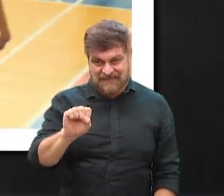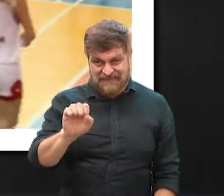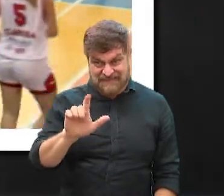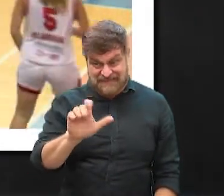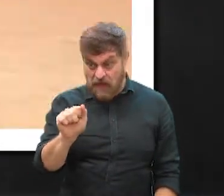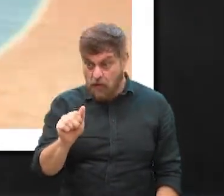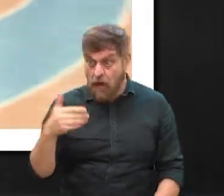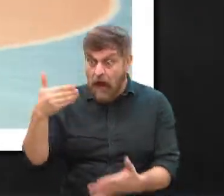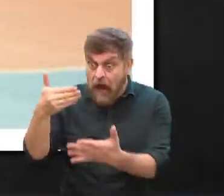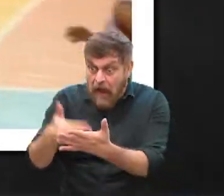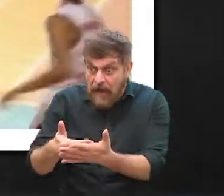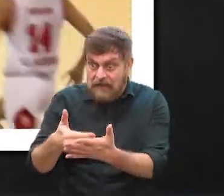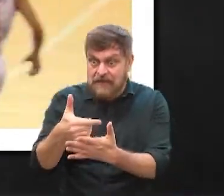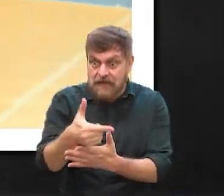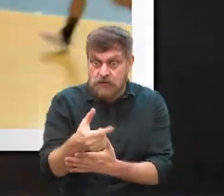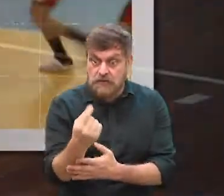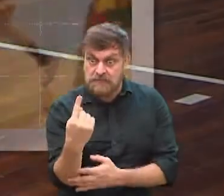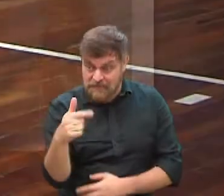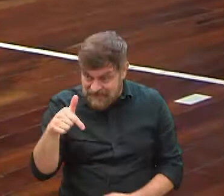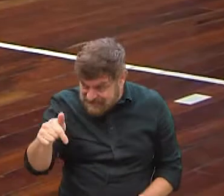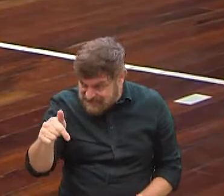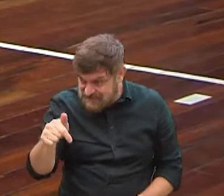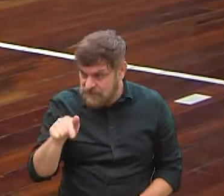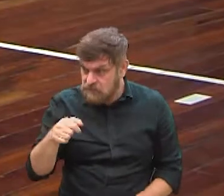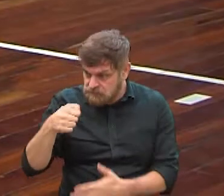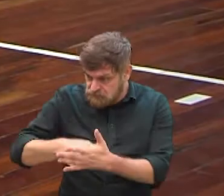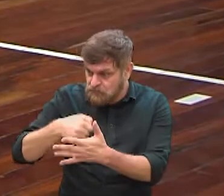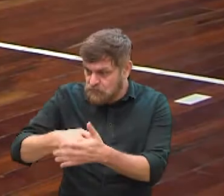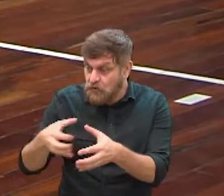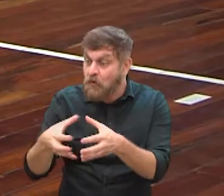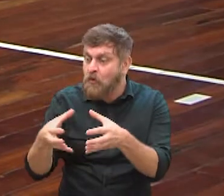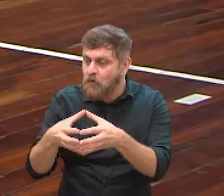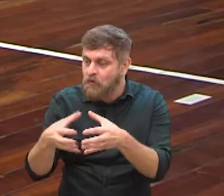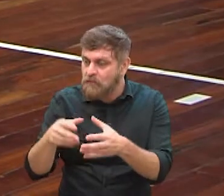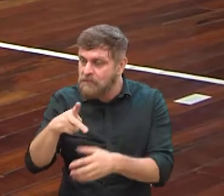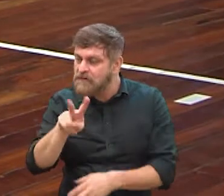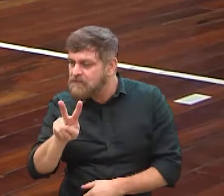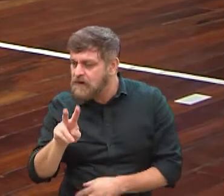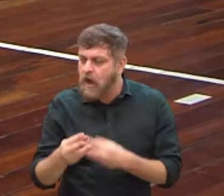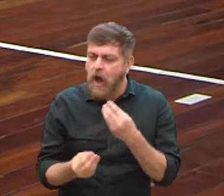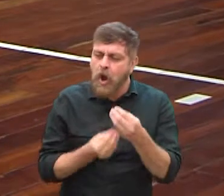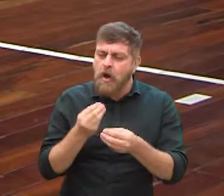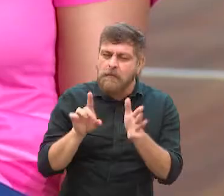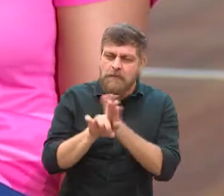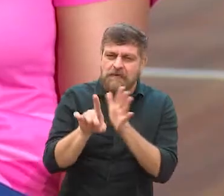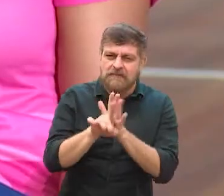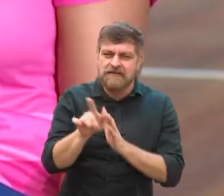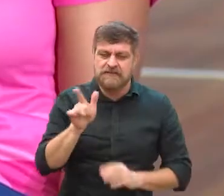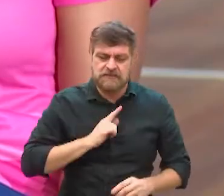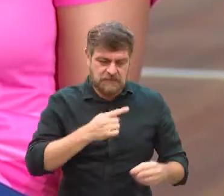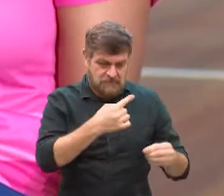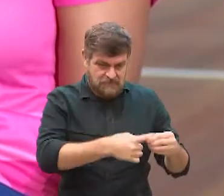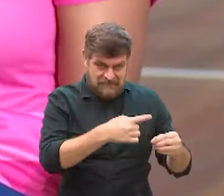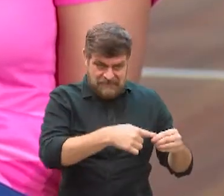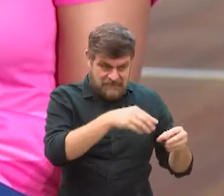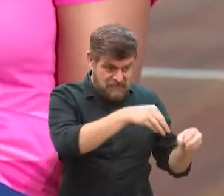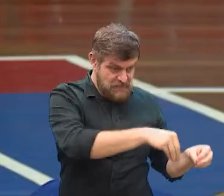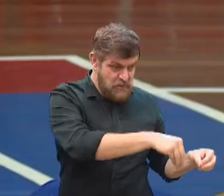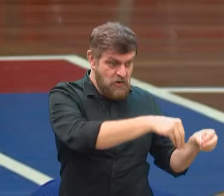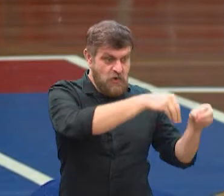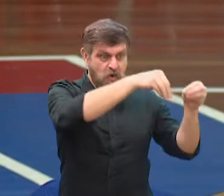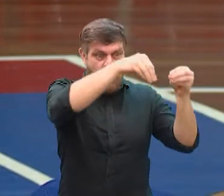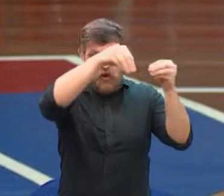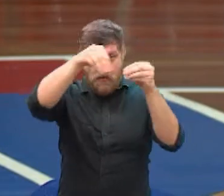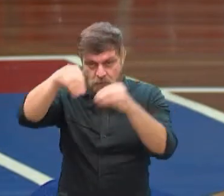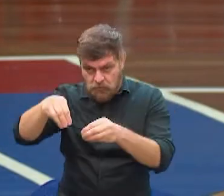2017, você defendeu as cores de Presidente Venceslau. Como é que é para atleta? Você estava numa outra cidade, mudou